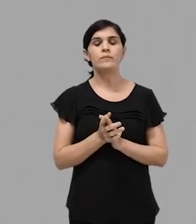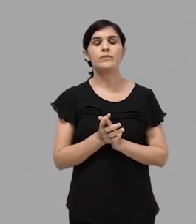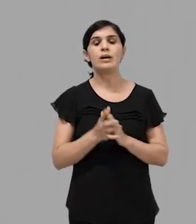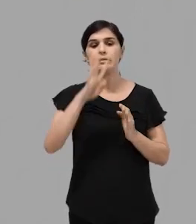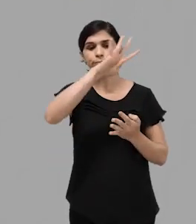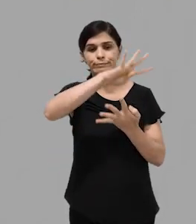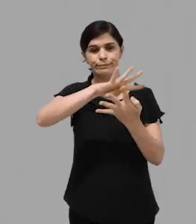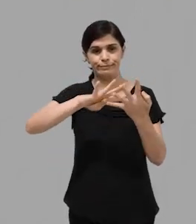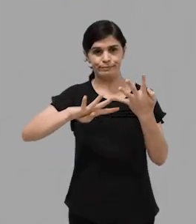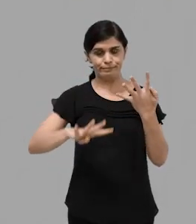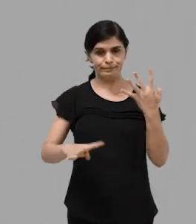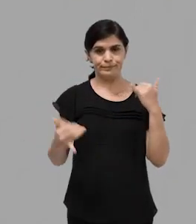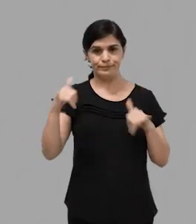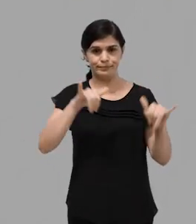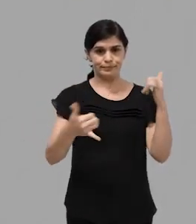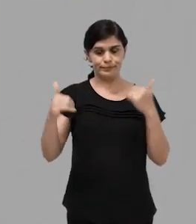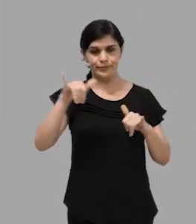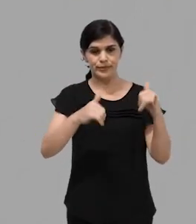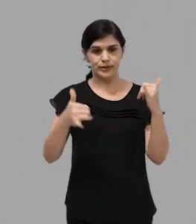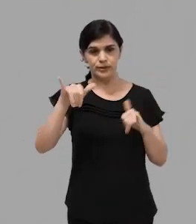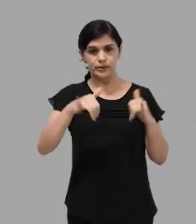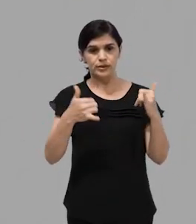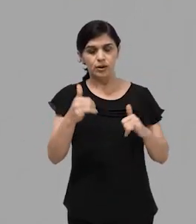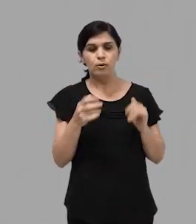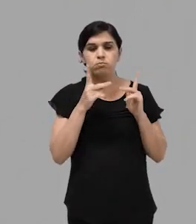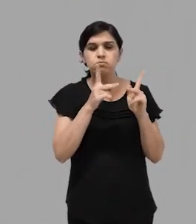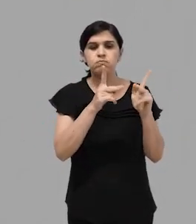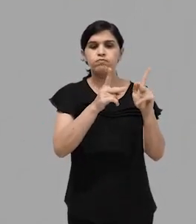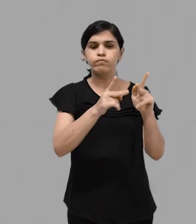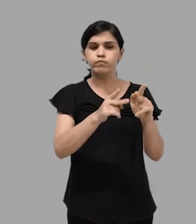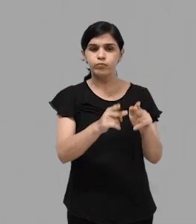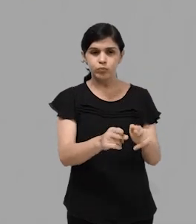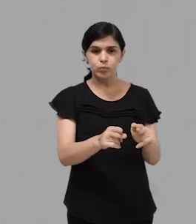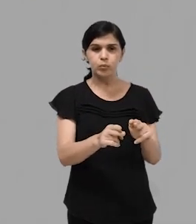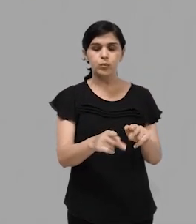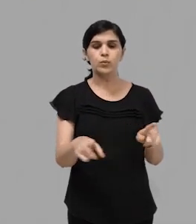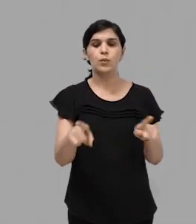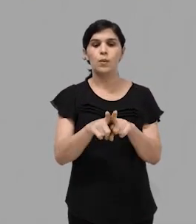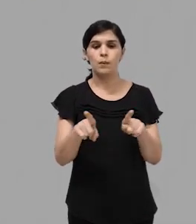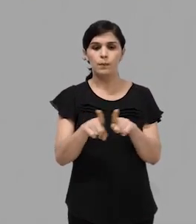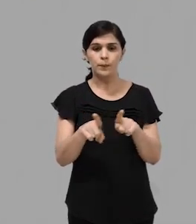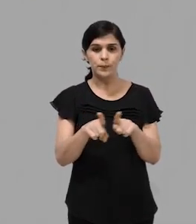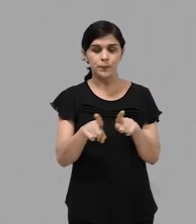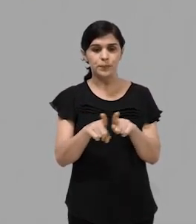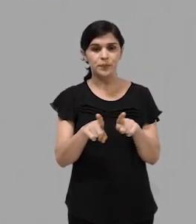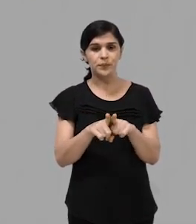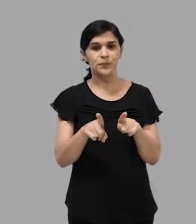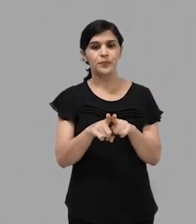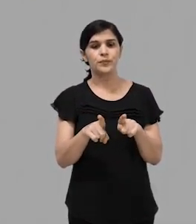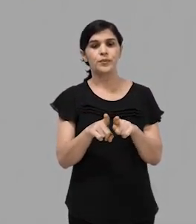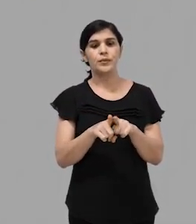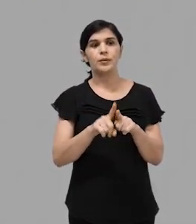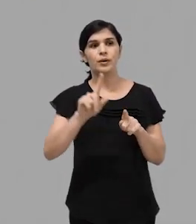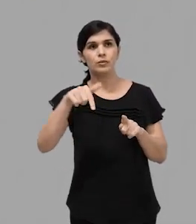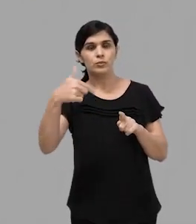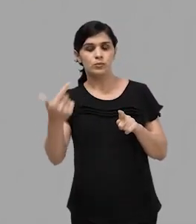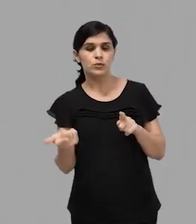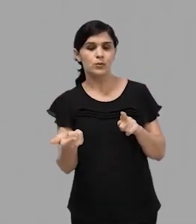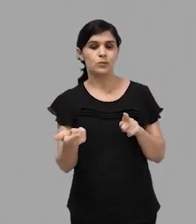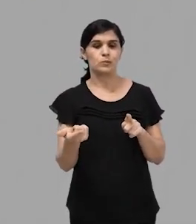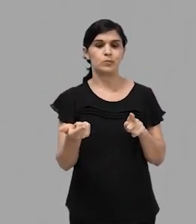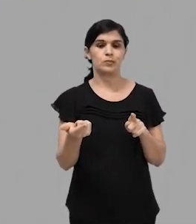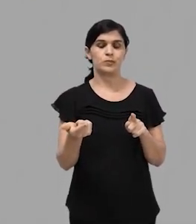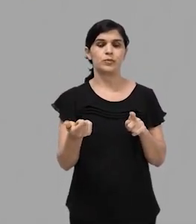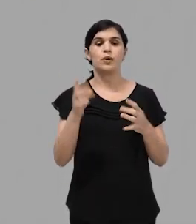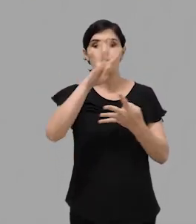tabela periódica é similar às outras duas propriedades que nós comentamos. Ou seja, na tabela